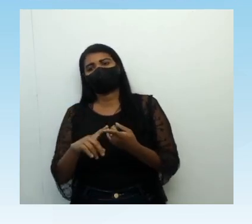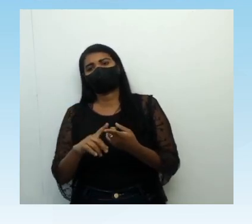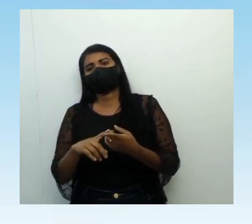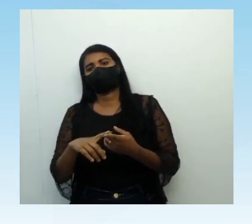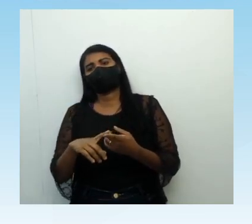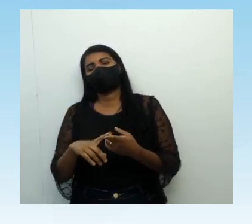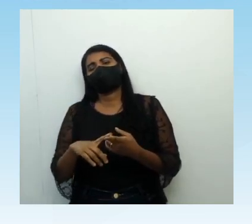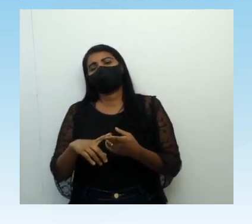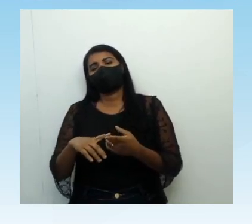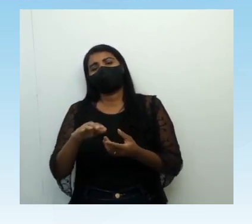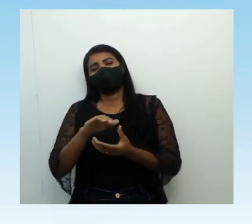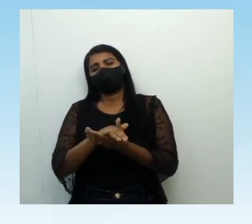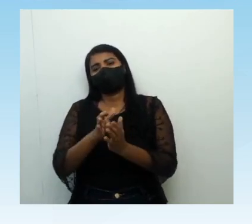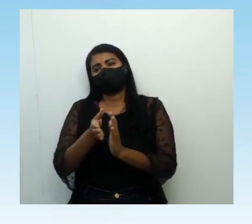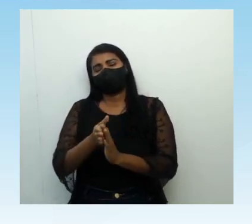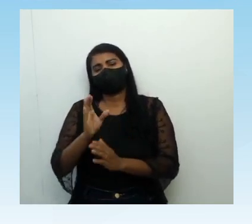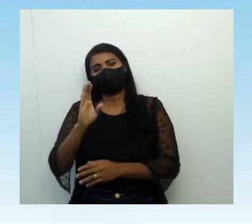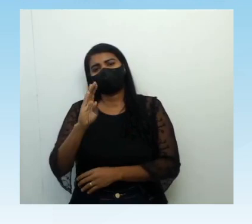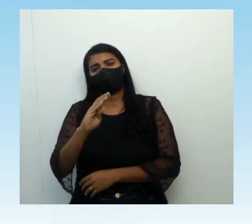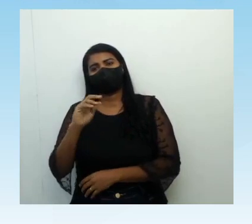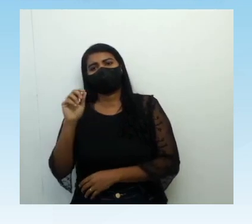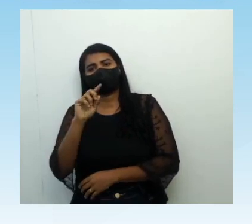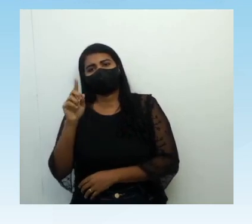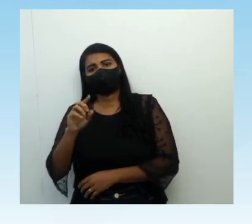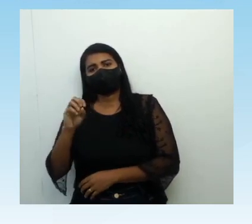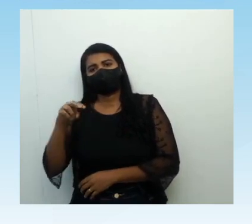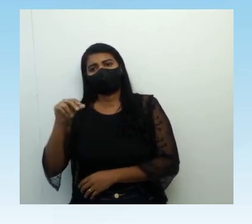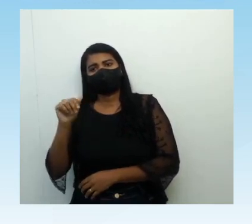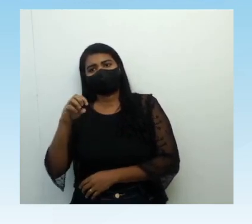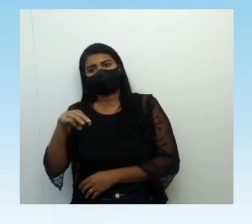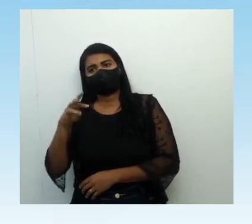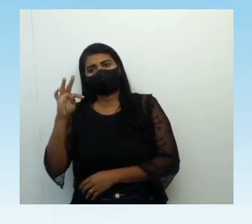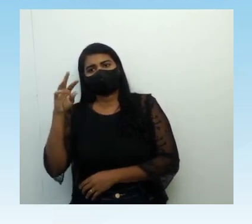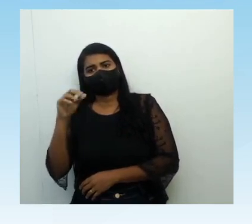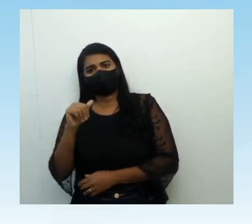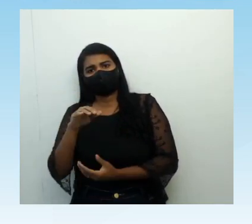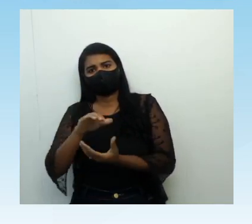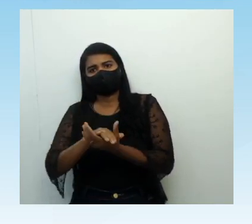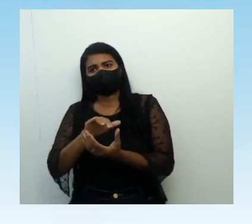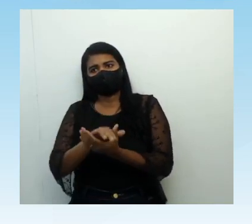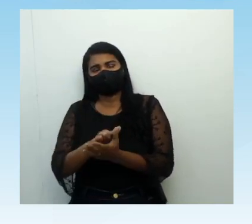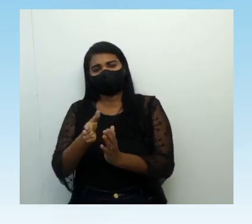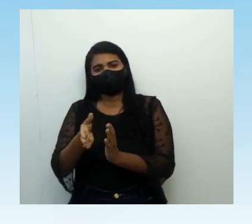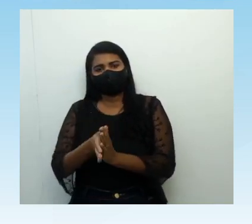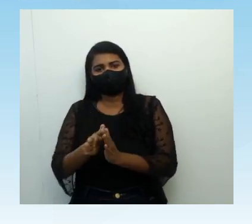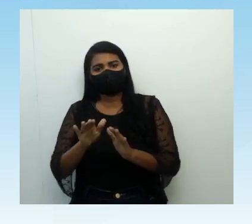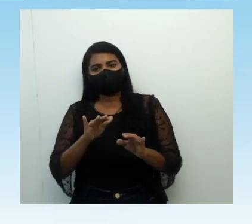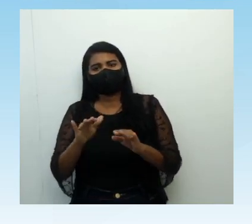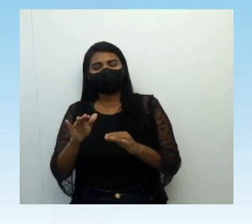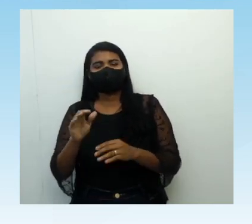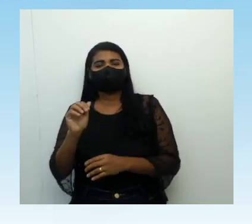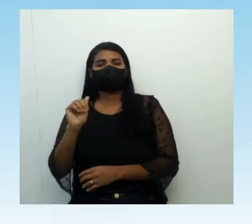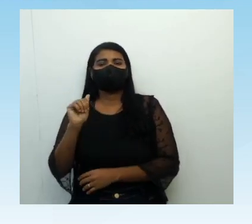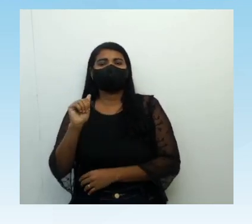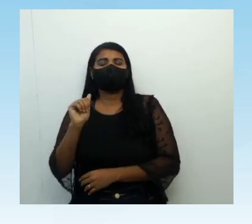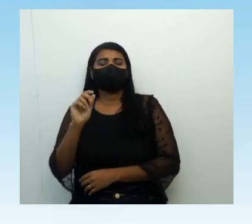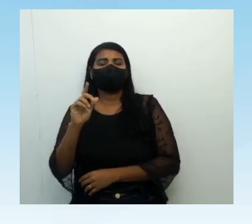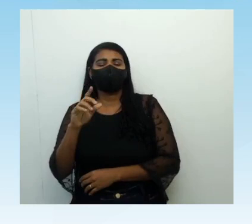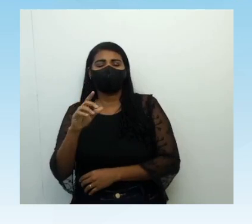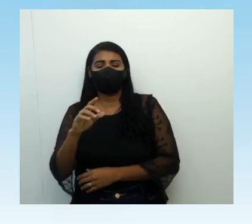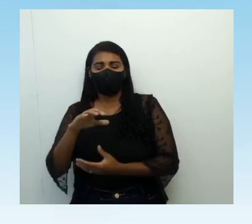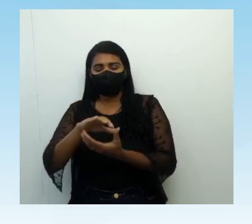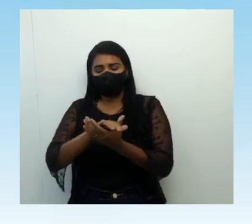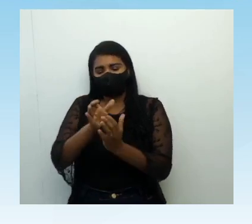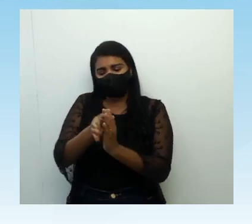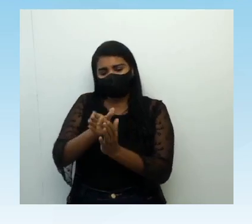massapê, o vermelhinho, da zona da mata nordestina. Então, esse tipo de barro, esse tipo de solo argiloso, ele é muito rico, ele é